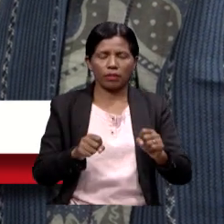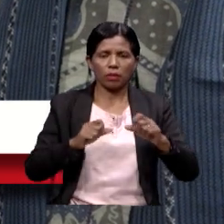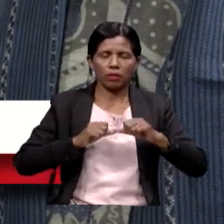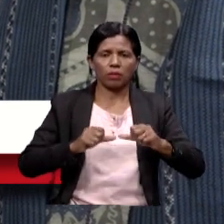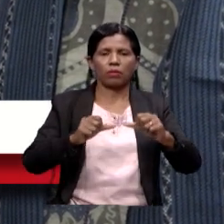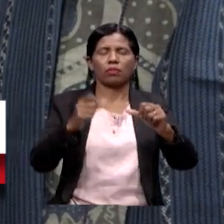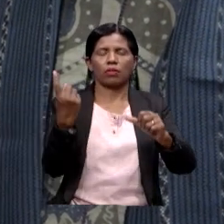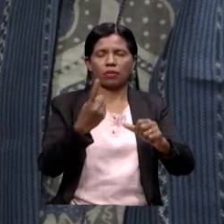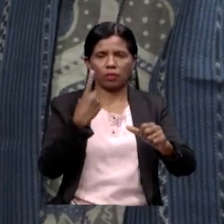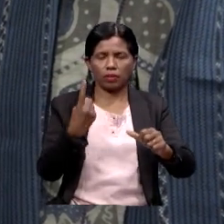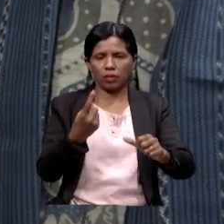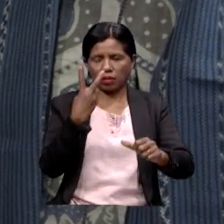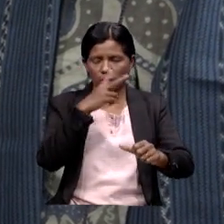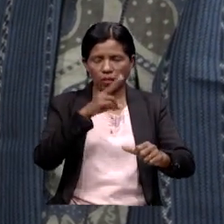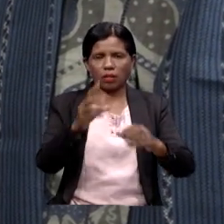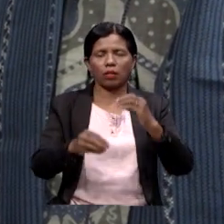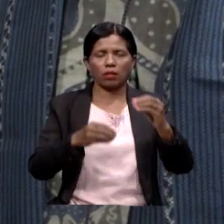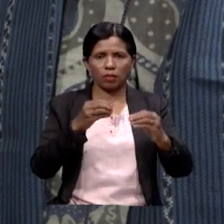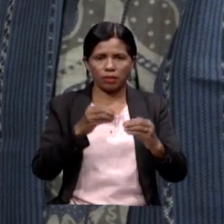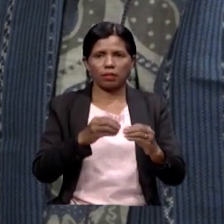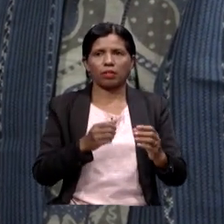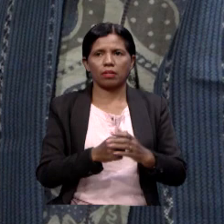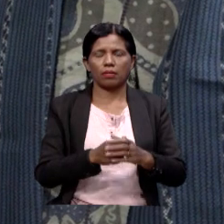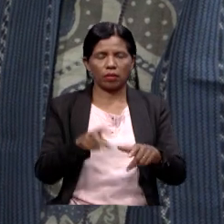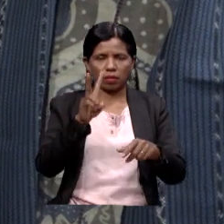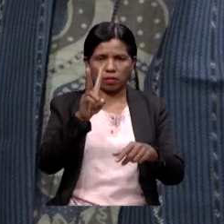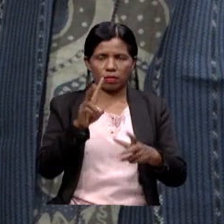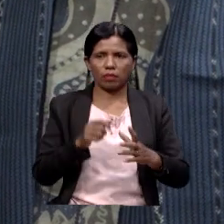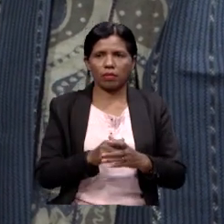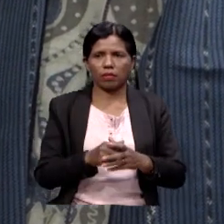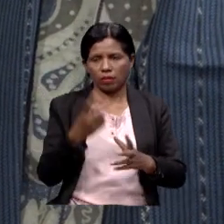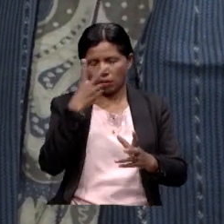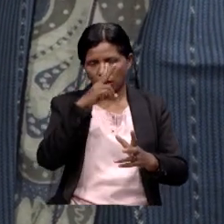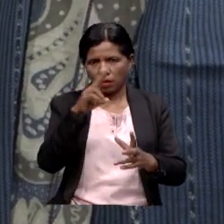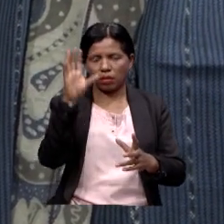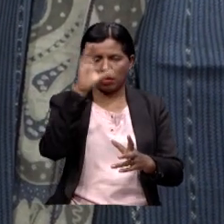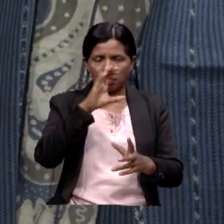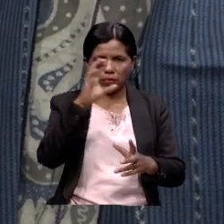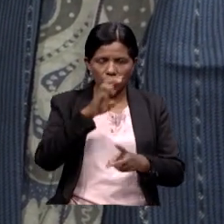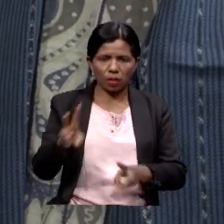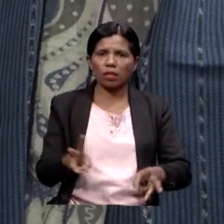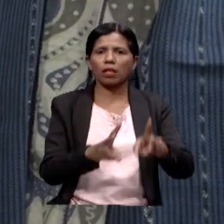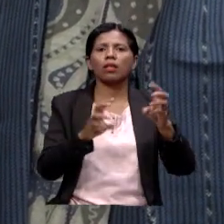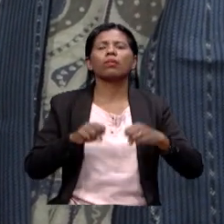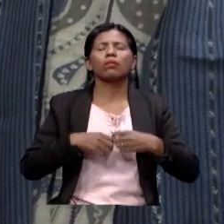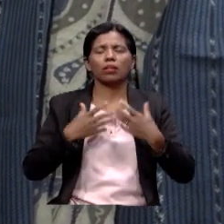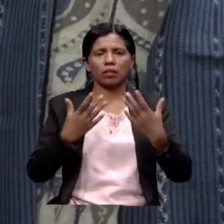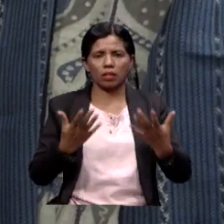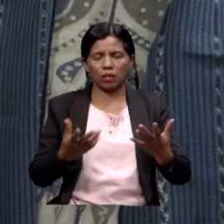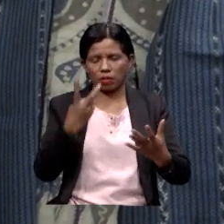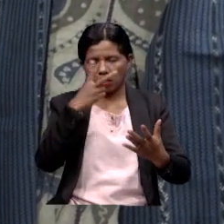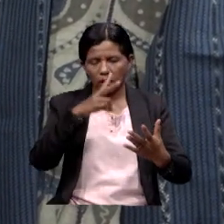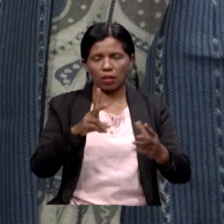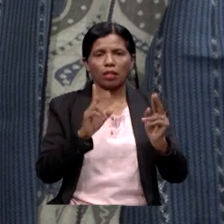continuna faten reitera pronti da uns parte ruanian atu harebuka dala no insama tu bela soluciona